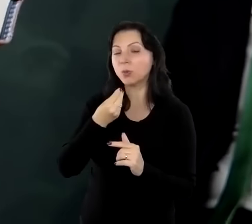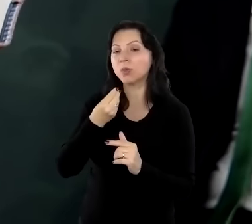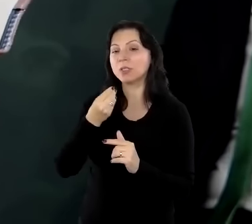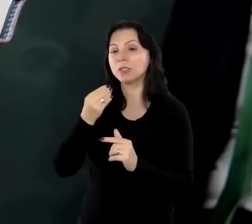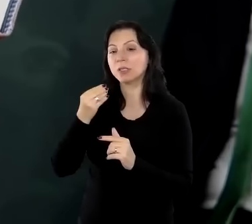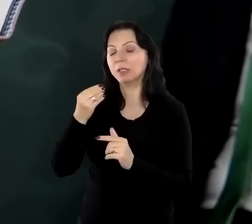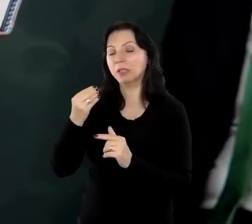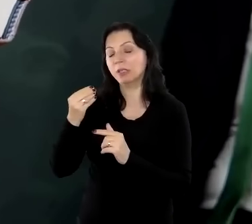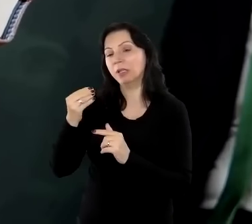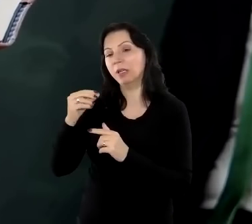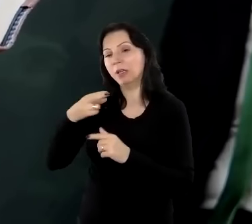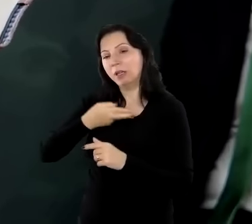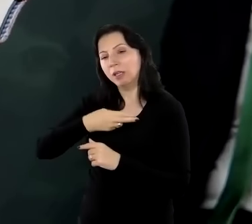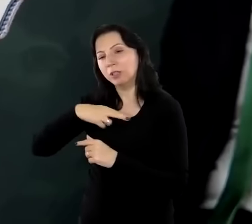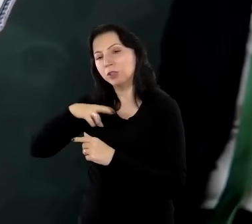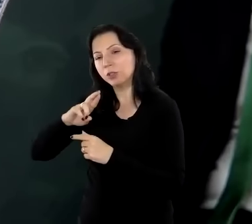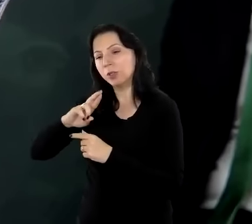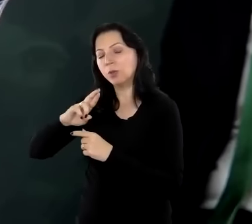sacrifícios, lá